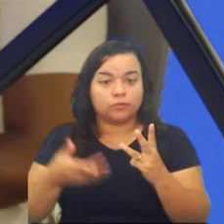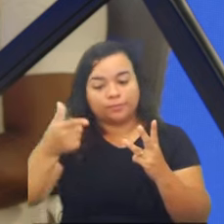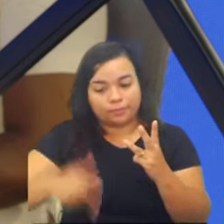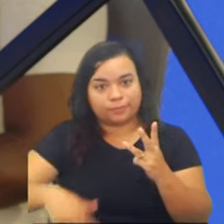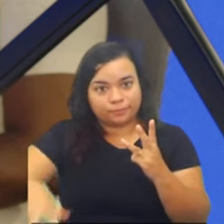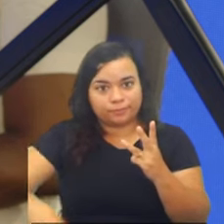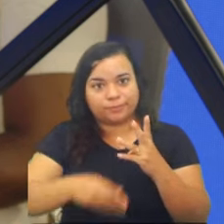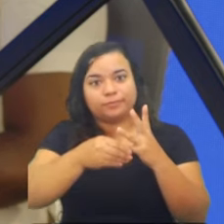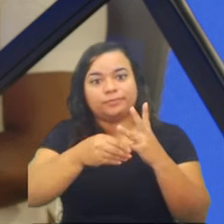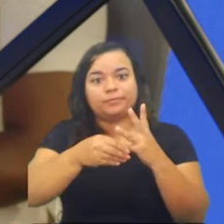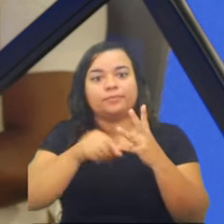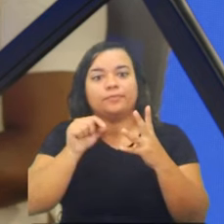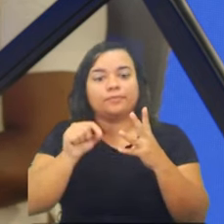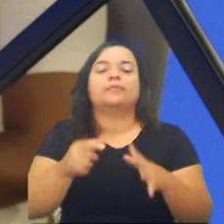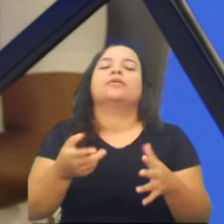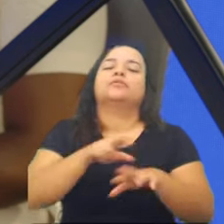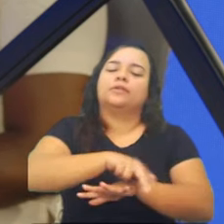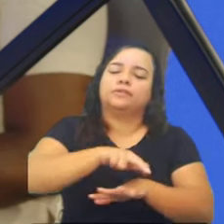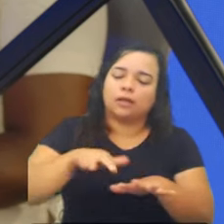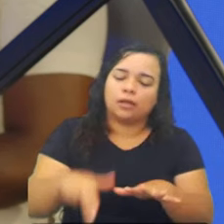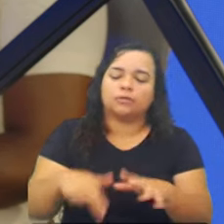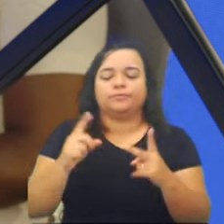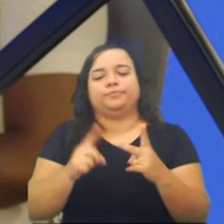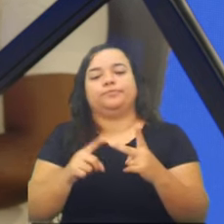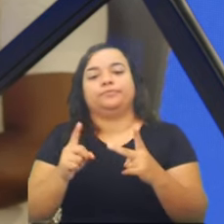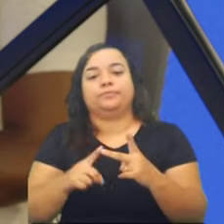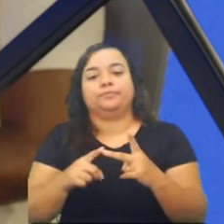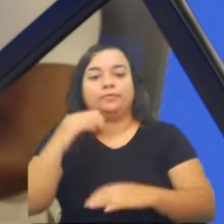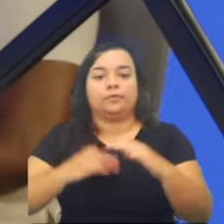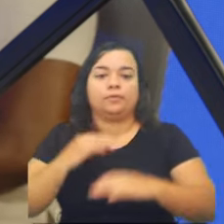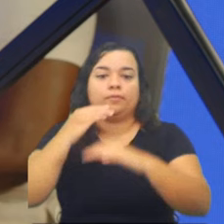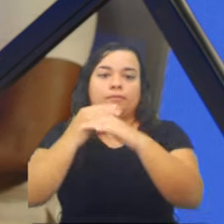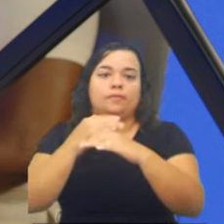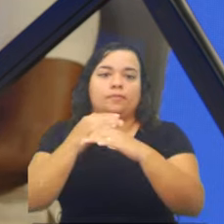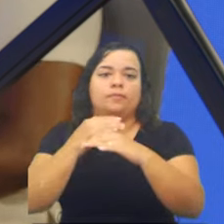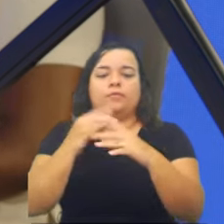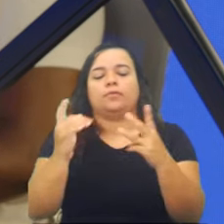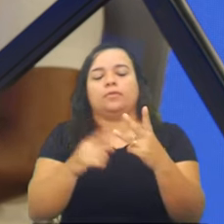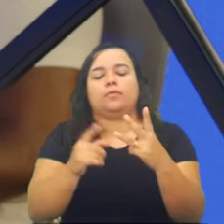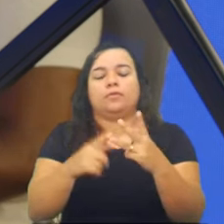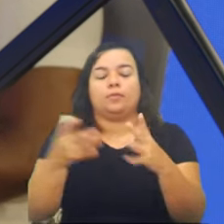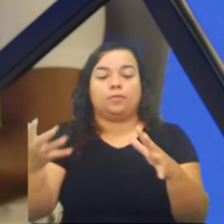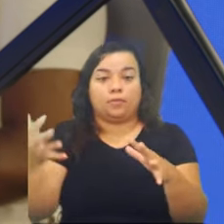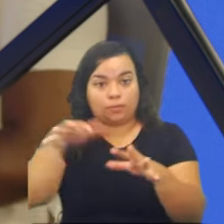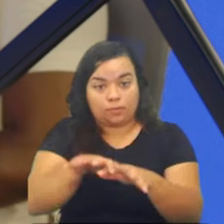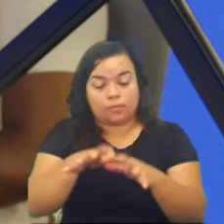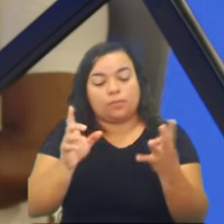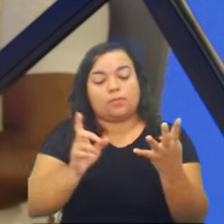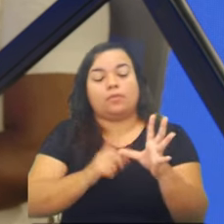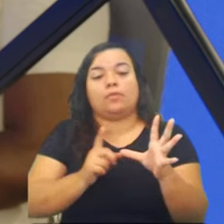dia mais uma palavra foi incorporada diversidade Equidade inclusão e